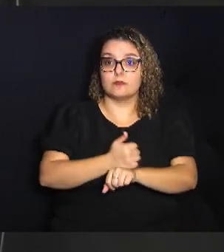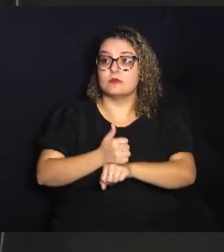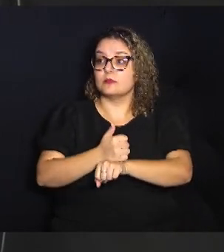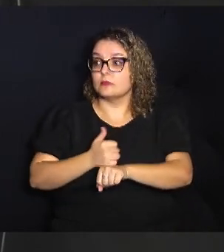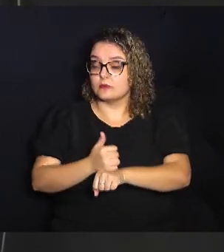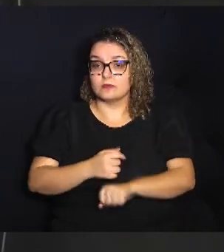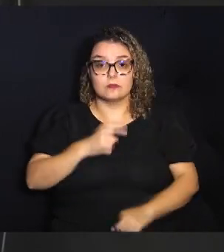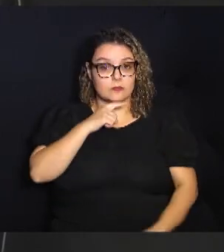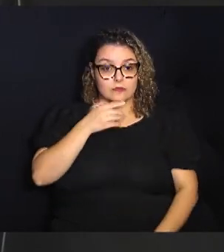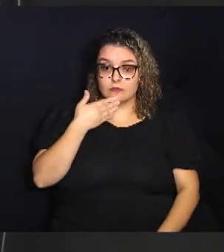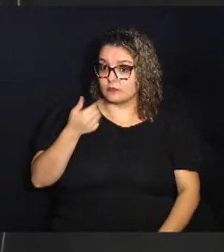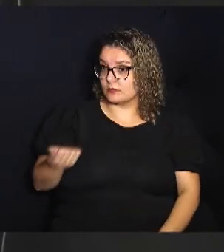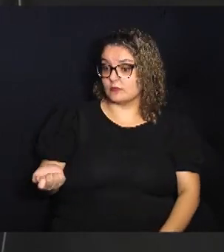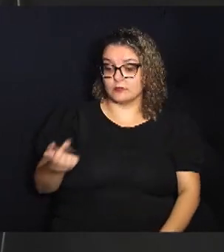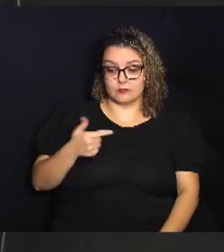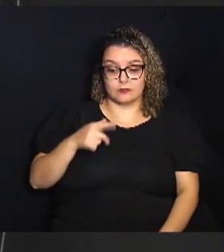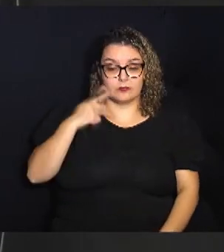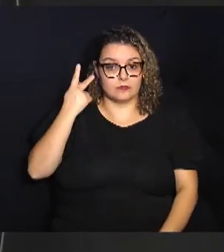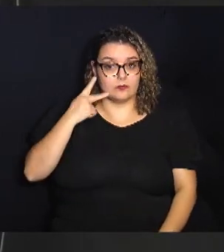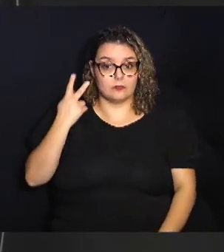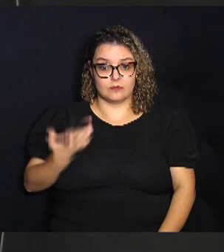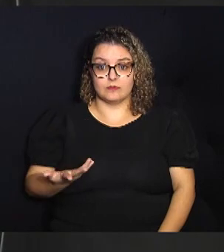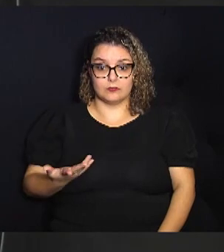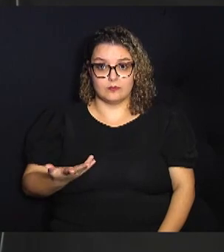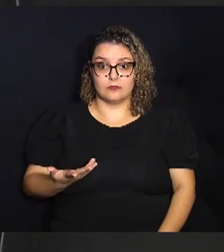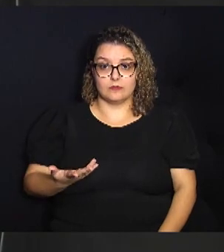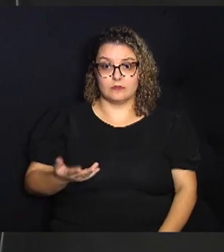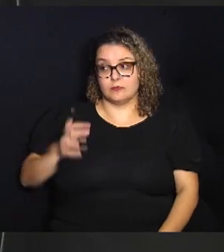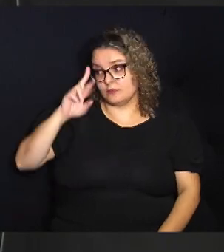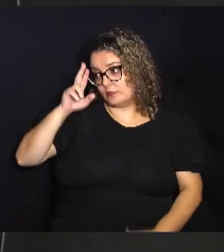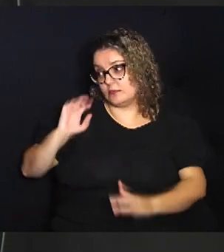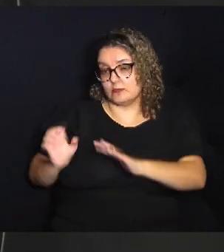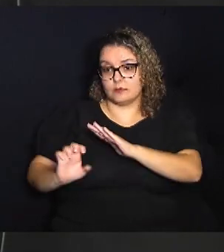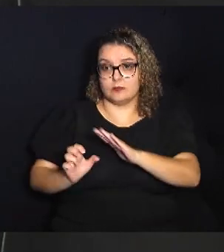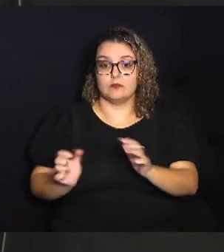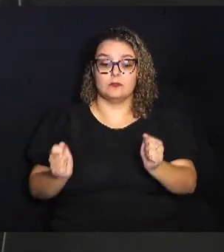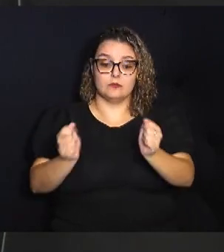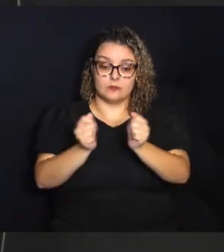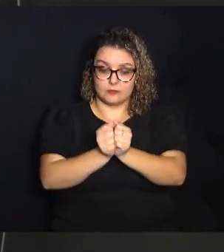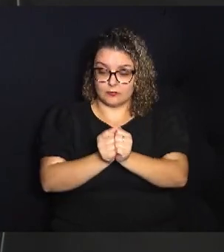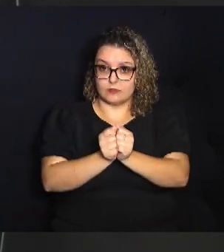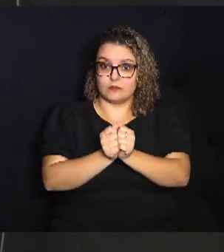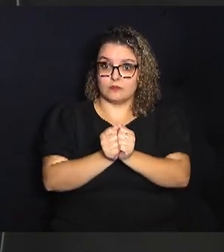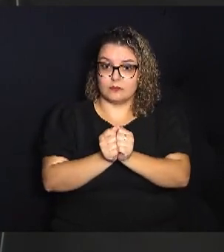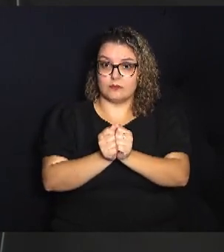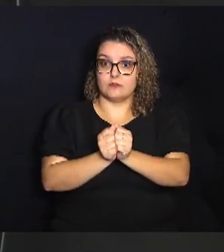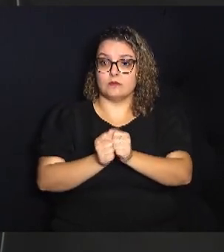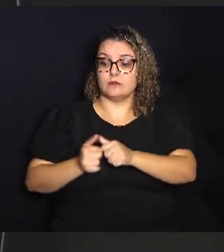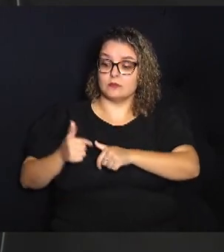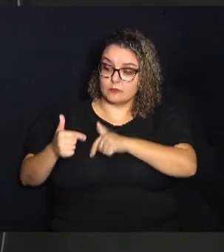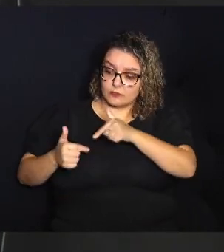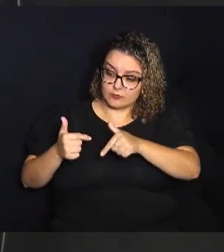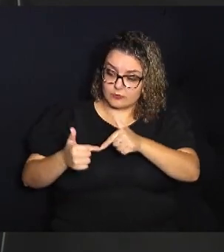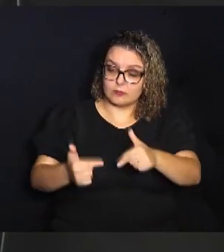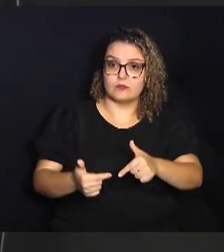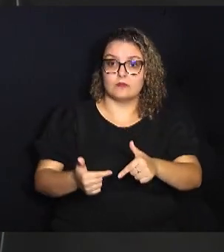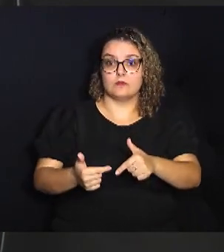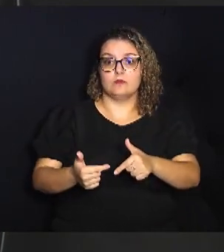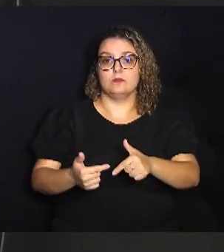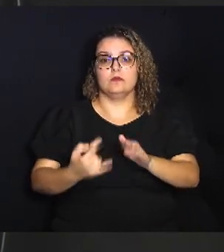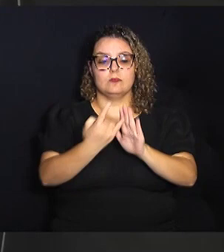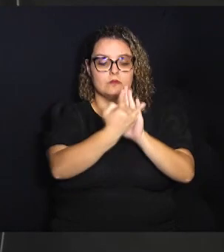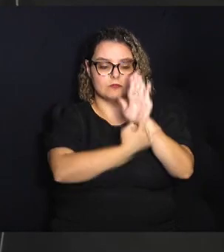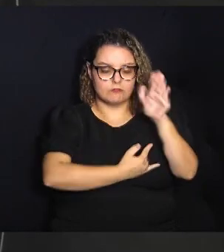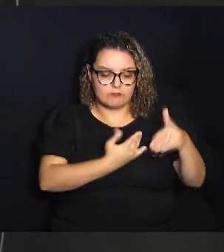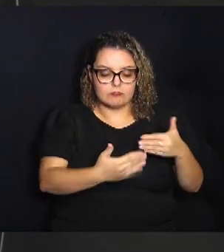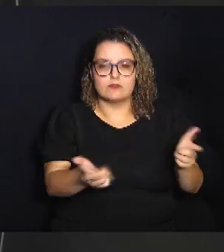ninguém melhor do que um vereador e um empresário para que juntos venham trabalhar para